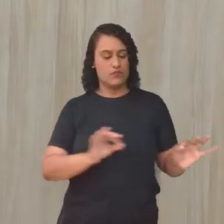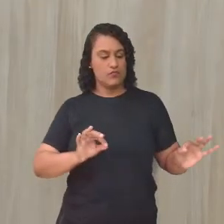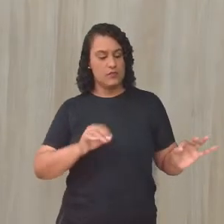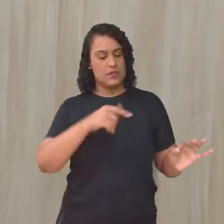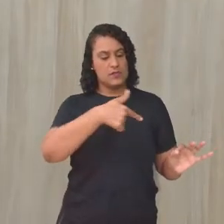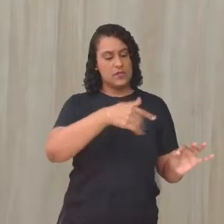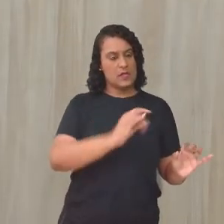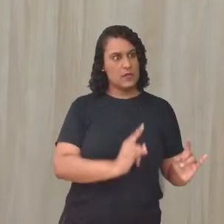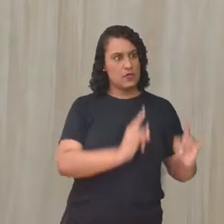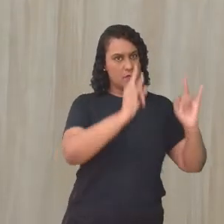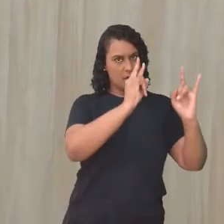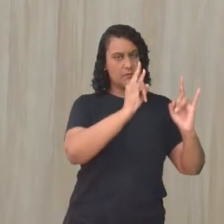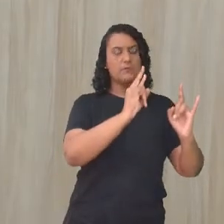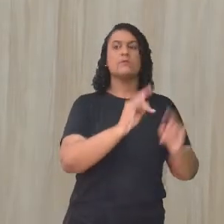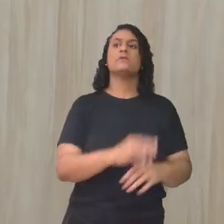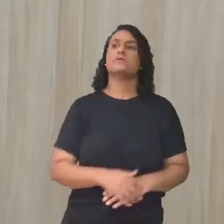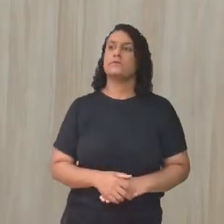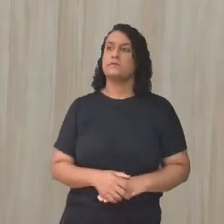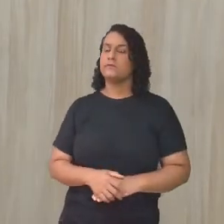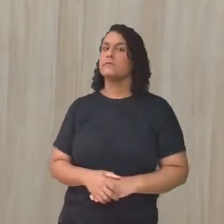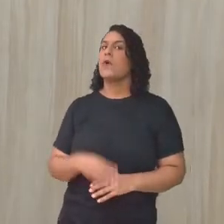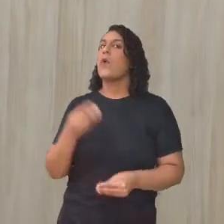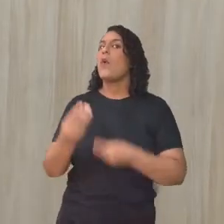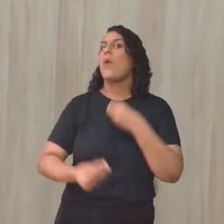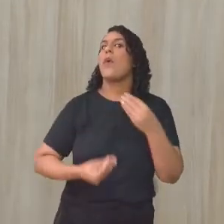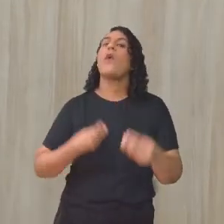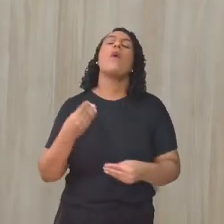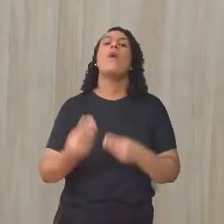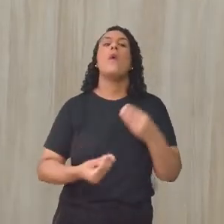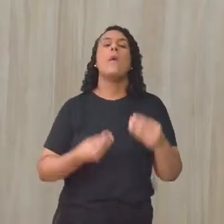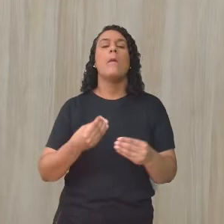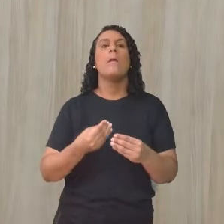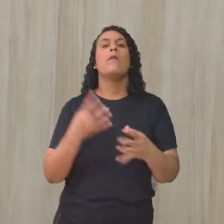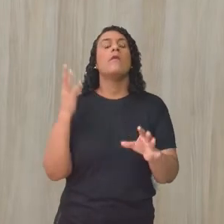e eu quero descobrir essa altura aqui, como é que eu